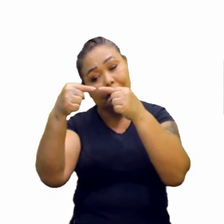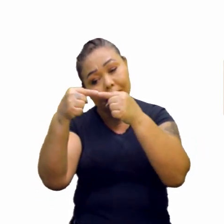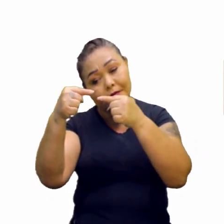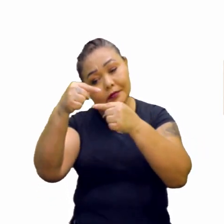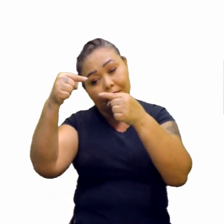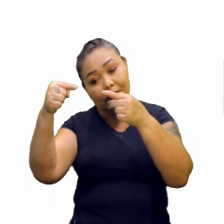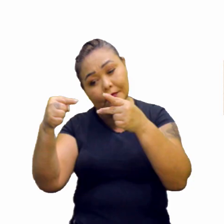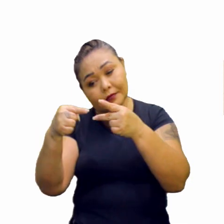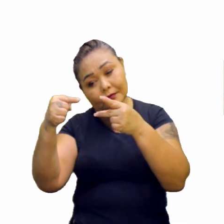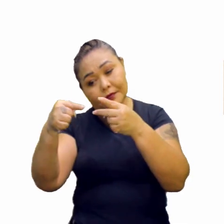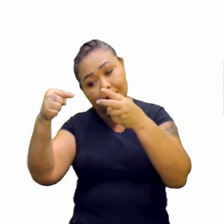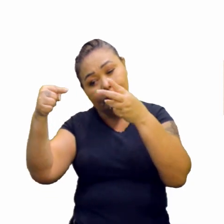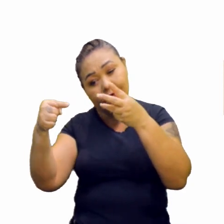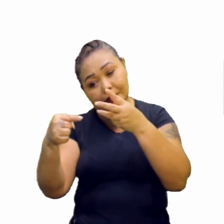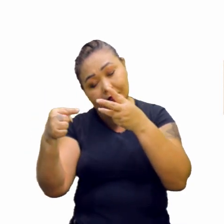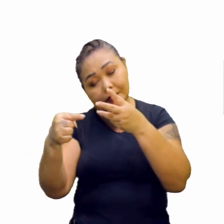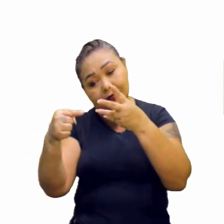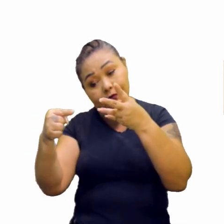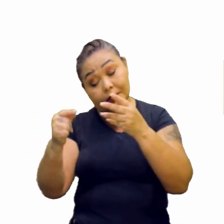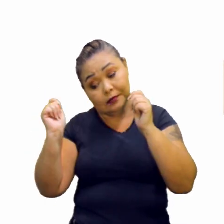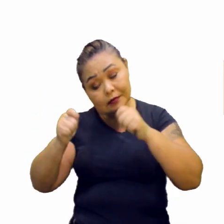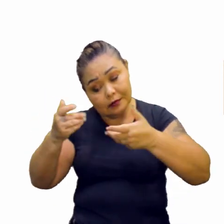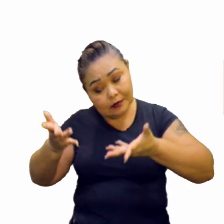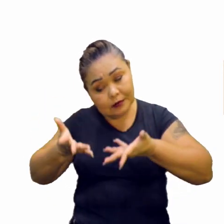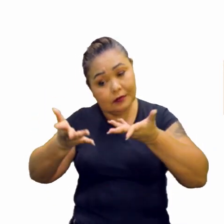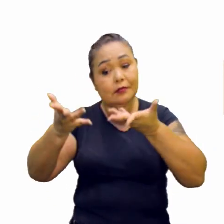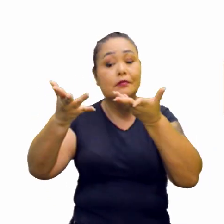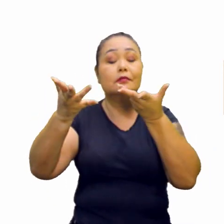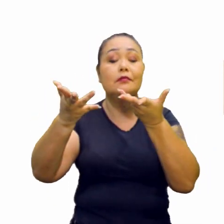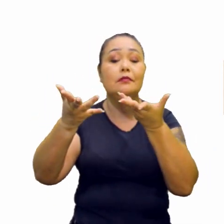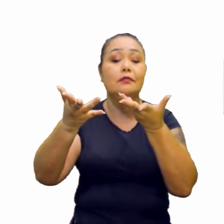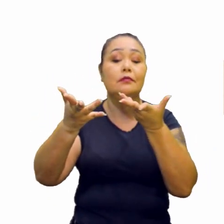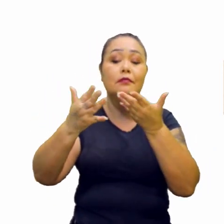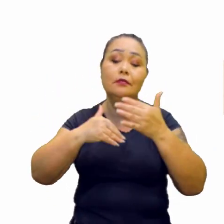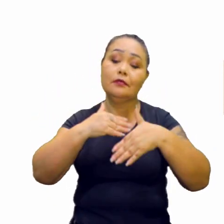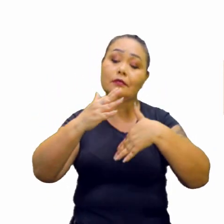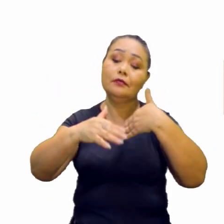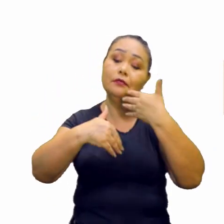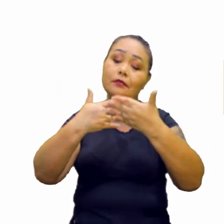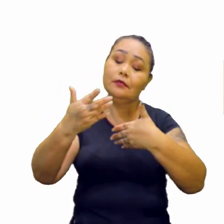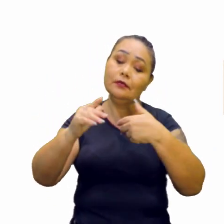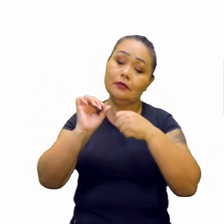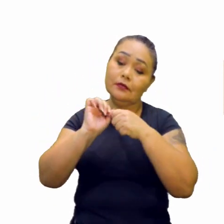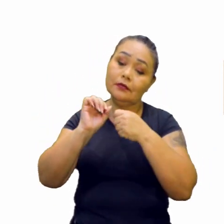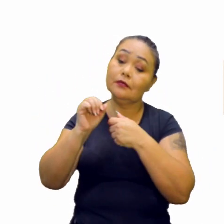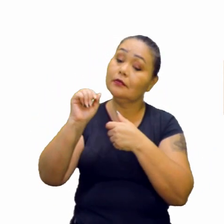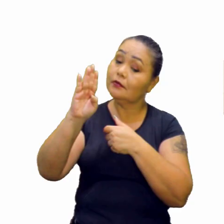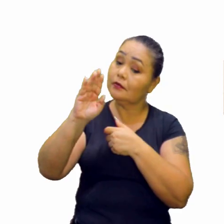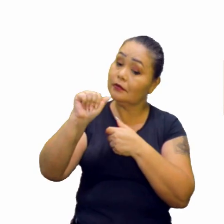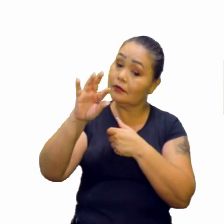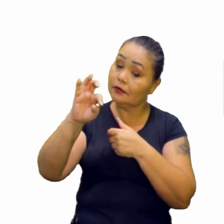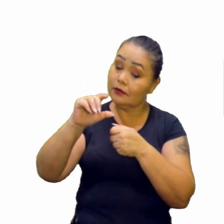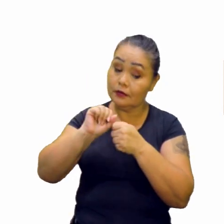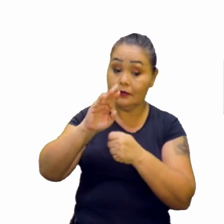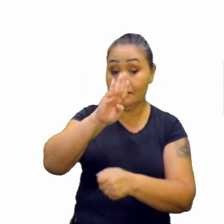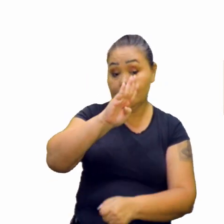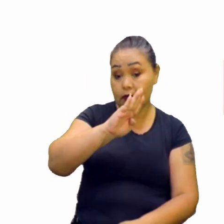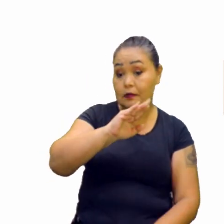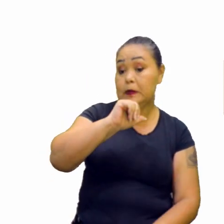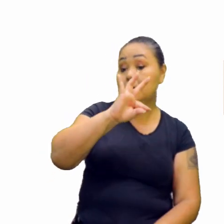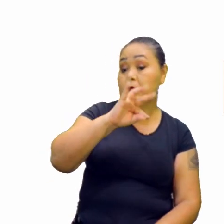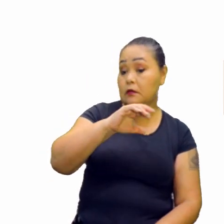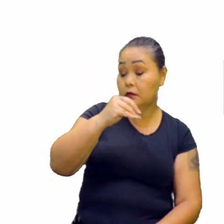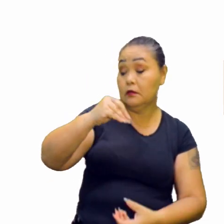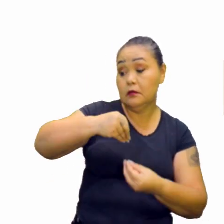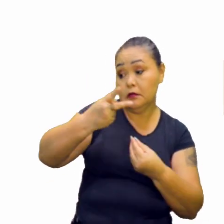vai potencializar o quê? O processo da interação do fator abiótico com os fatores bióticos desse